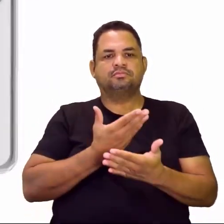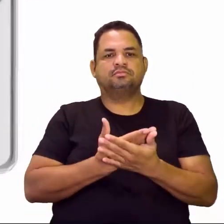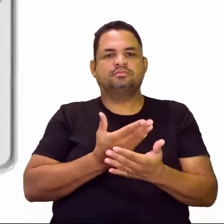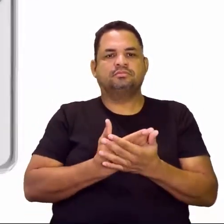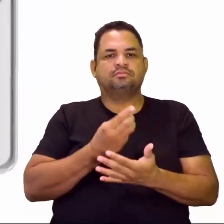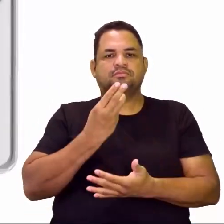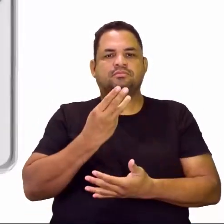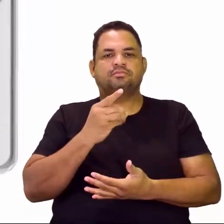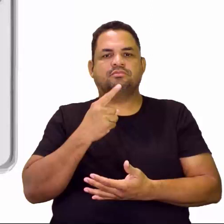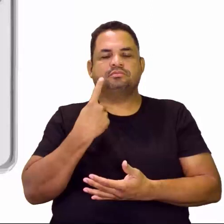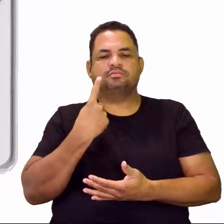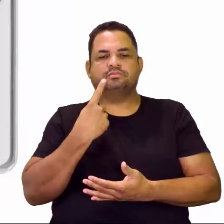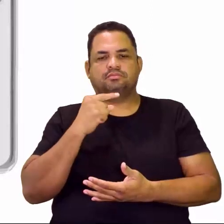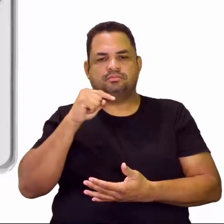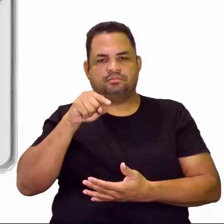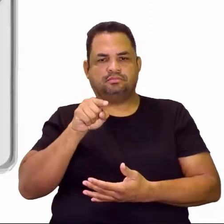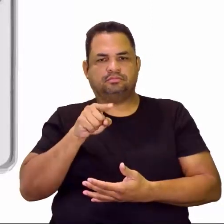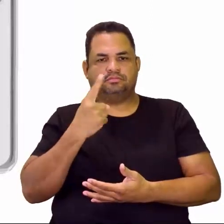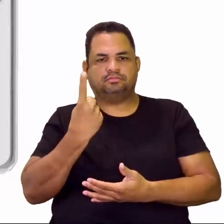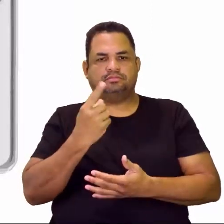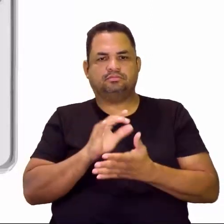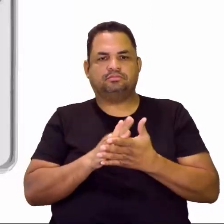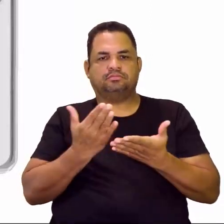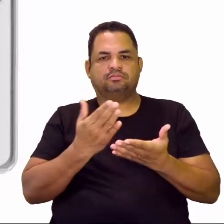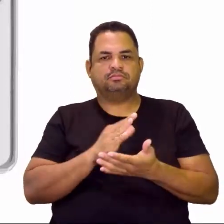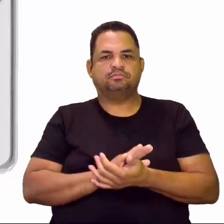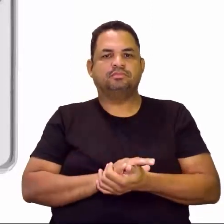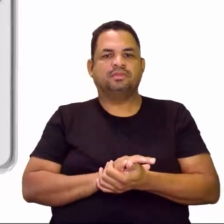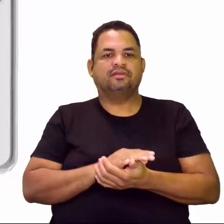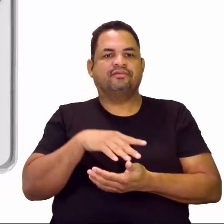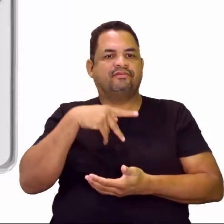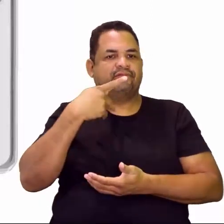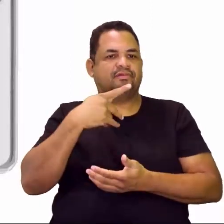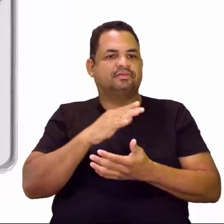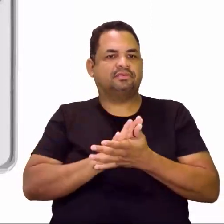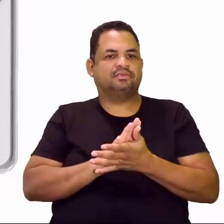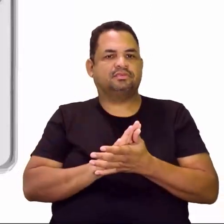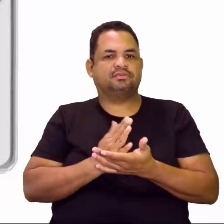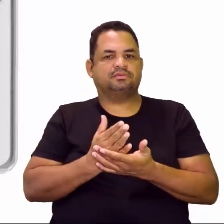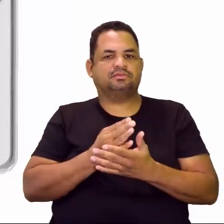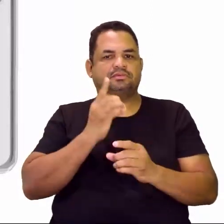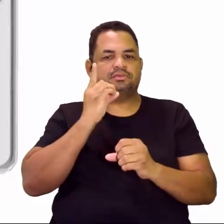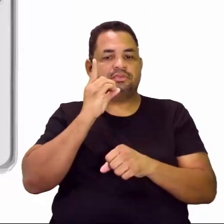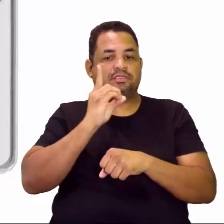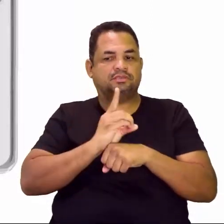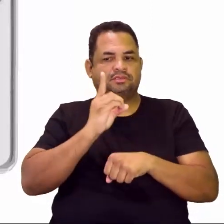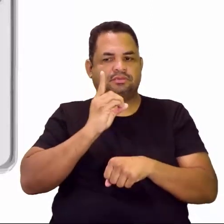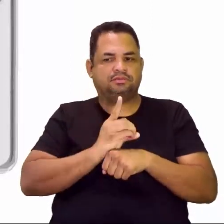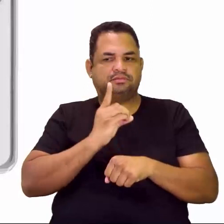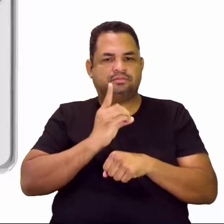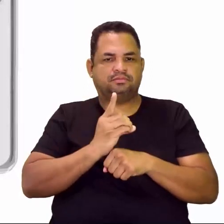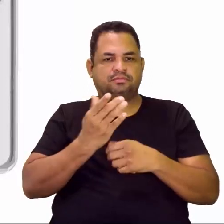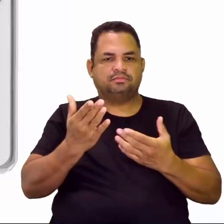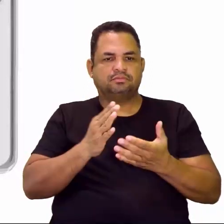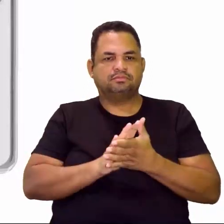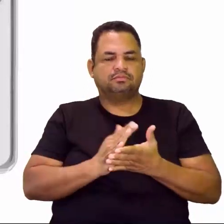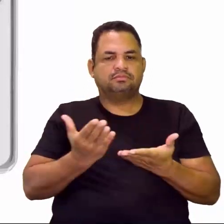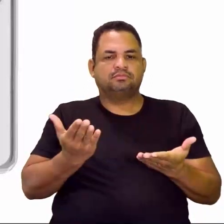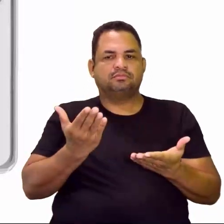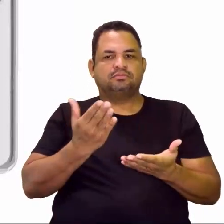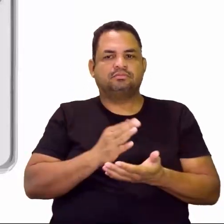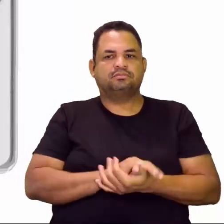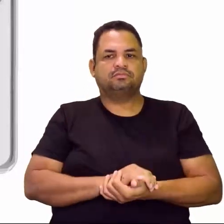aula 3.1 é a aula que fala das grandezas físicas, ou seja, a densidade. E